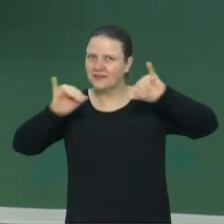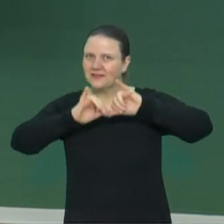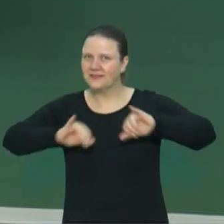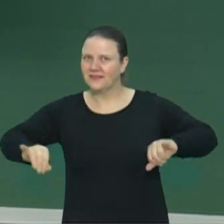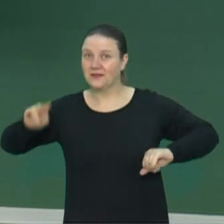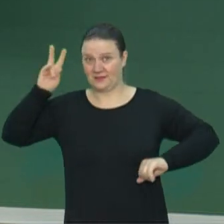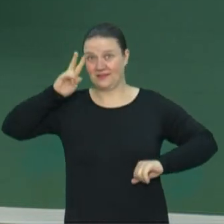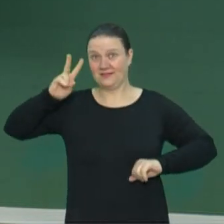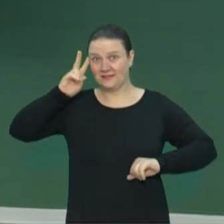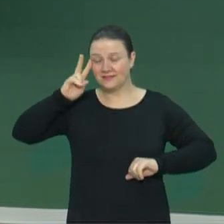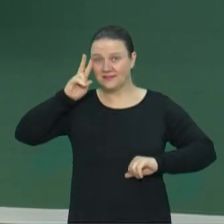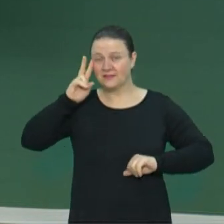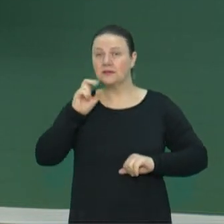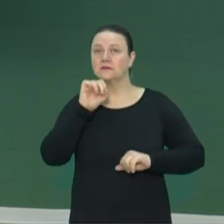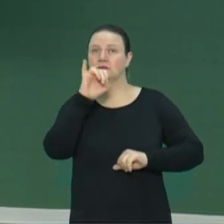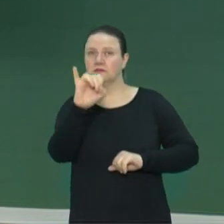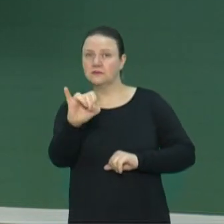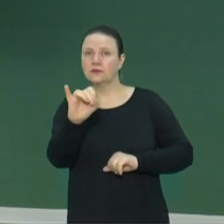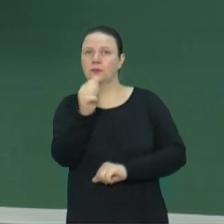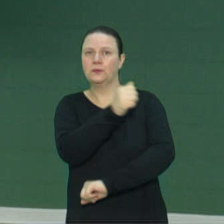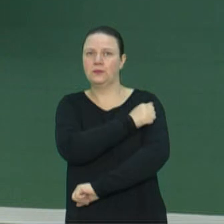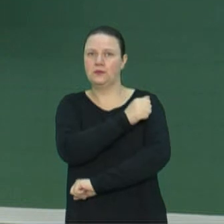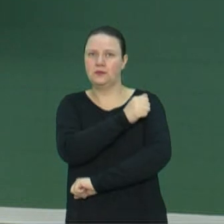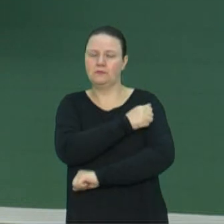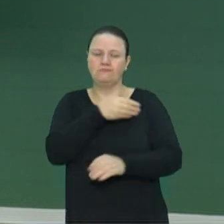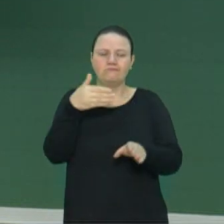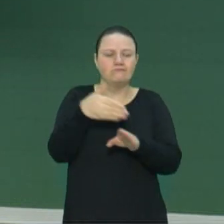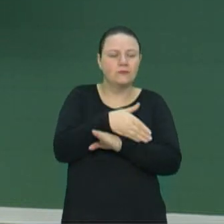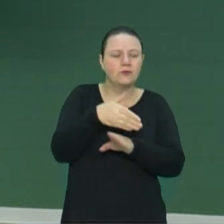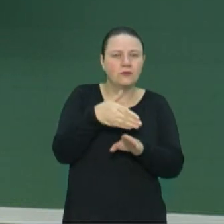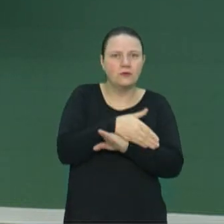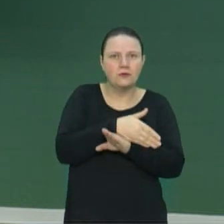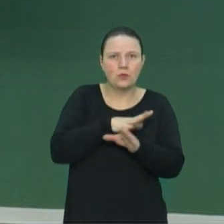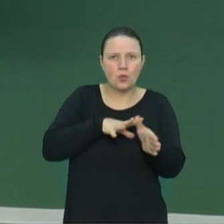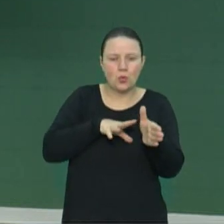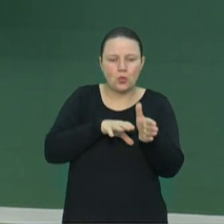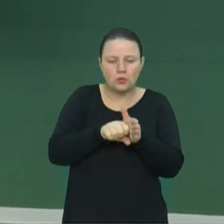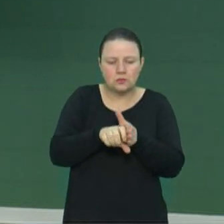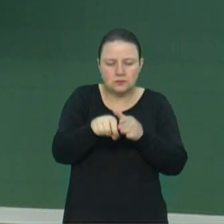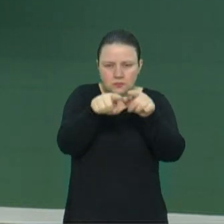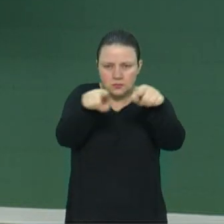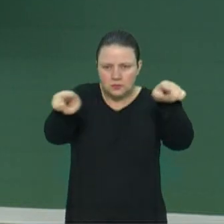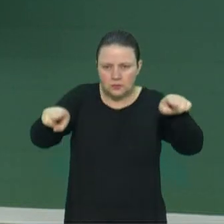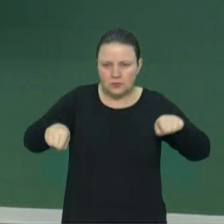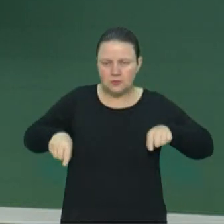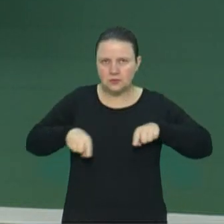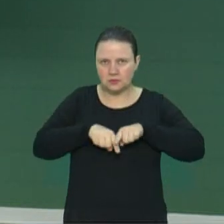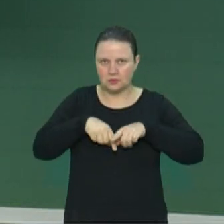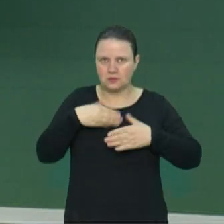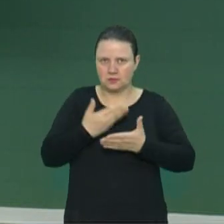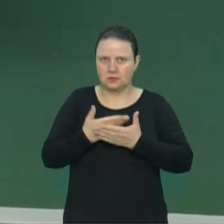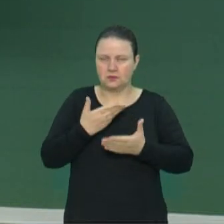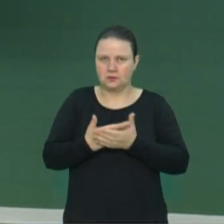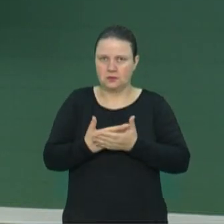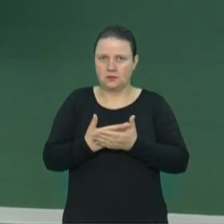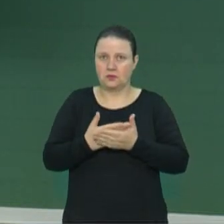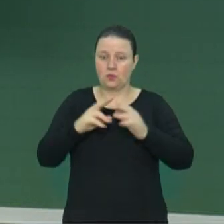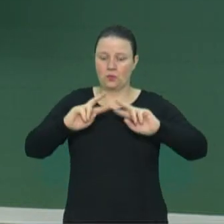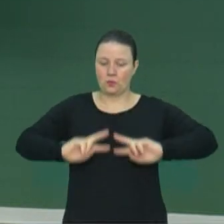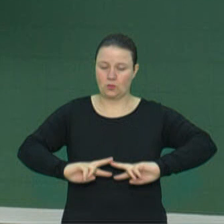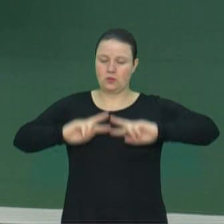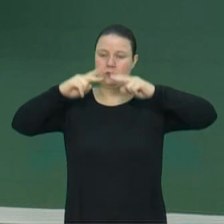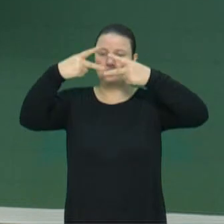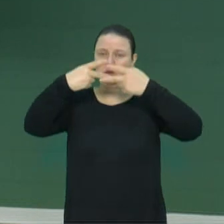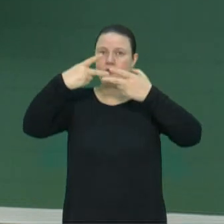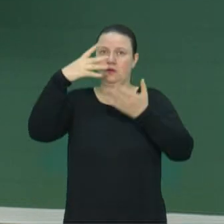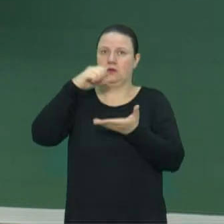mesmo? Se você é aluno, tem acesso ao Classroom, não se esqueça. Clique no link da atividade obrigatória